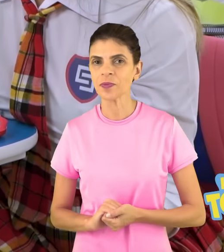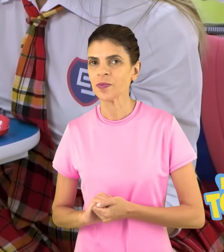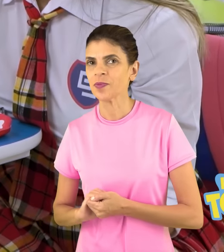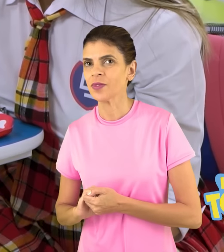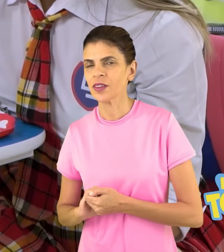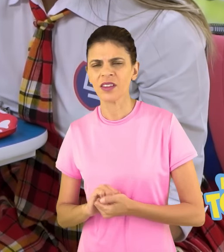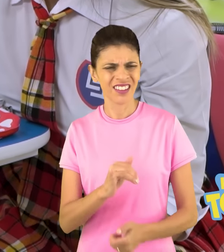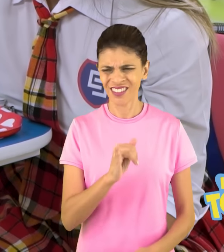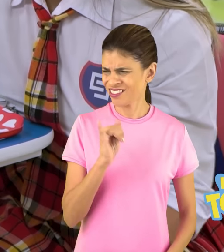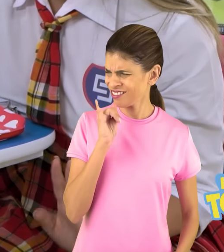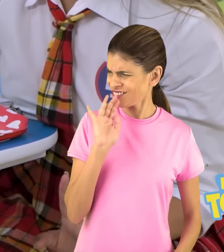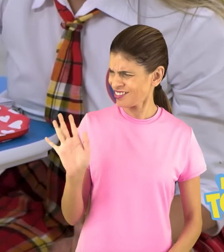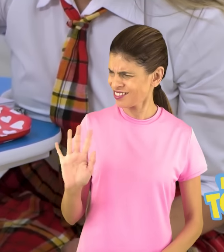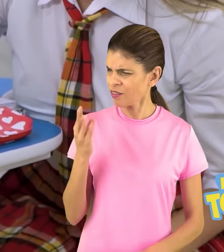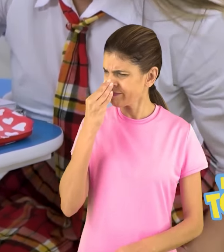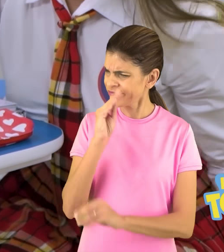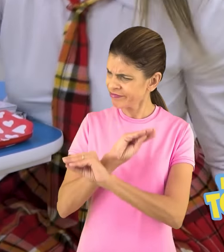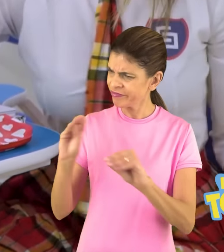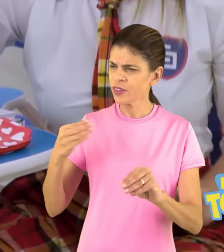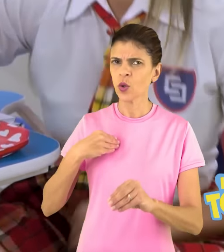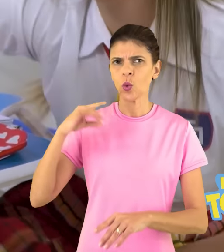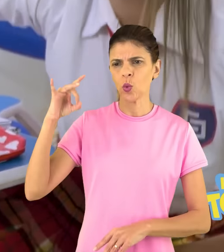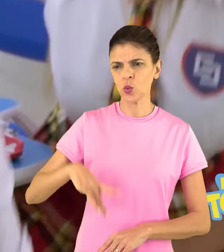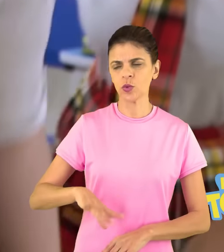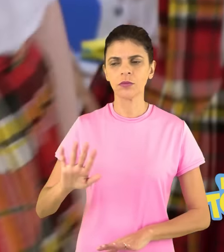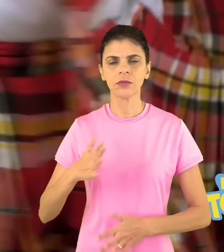Não fica triste, Ana. Deixa eu ser a última agora.